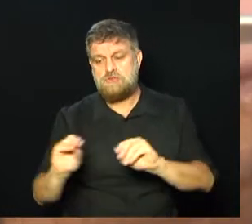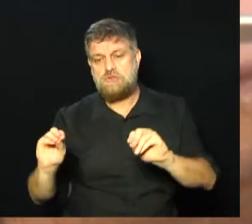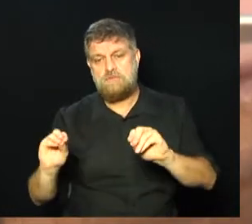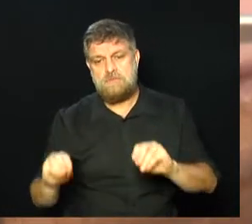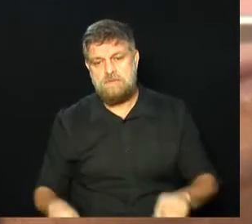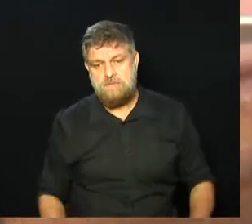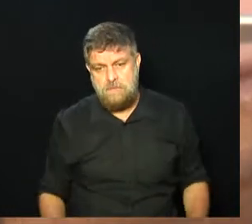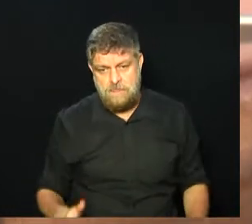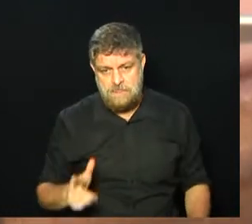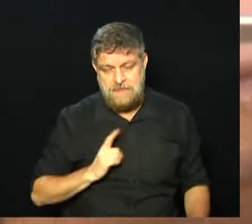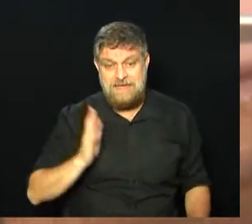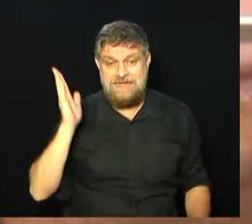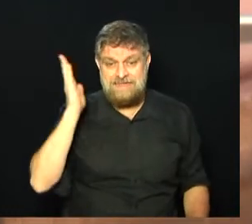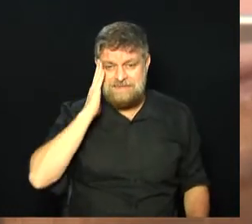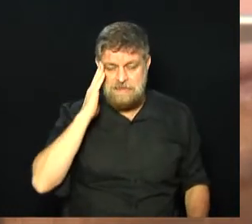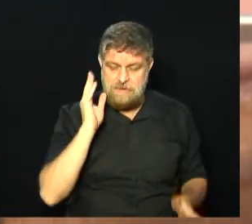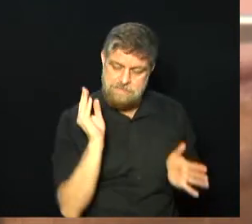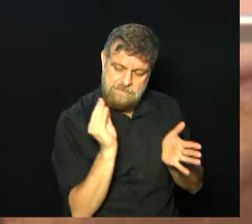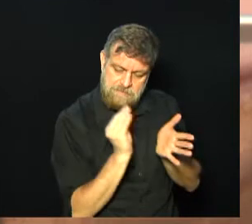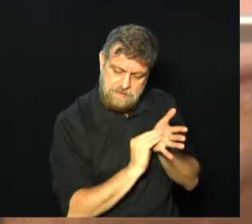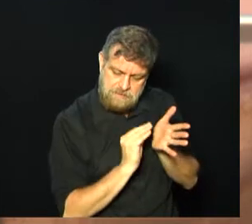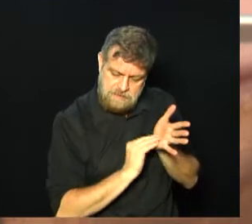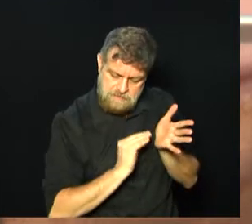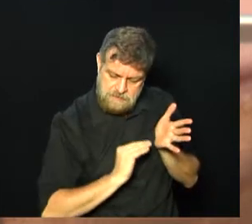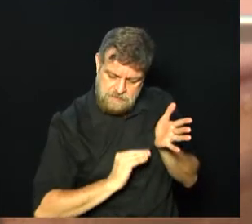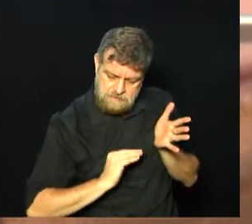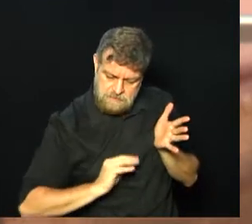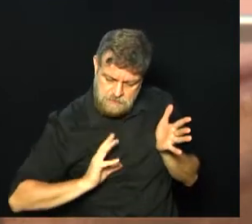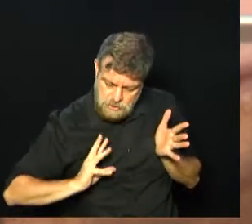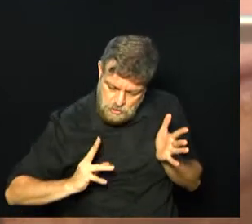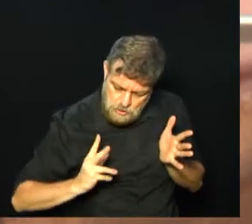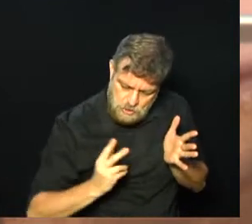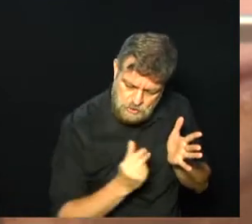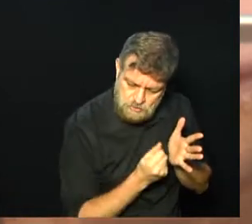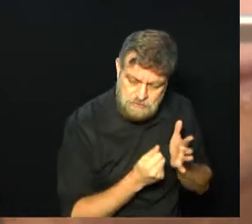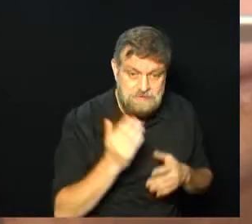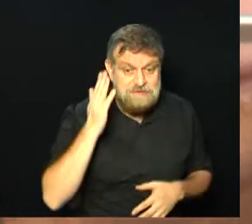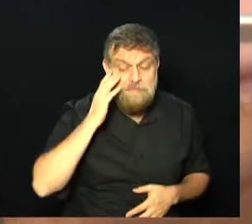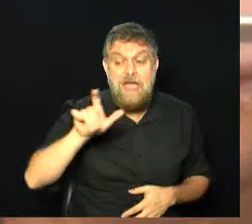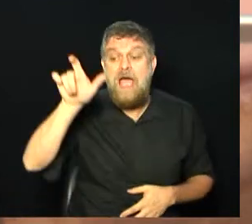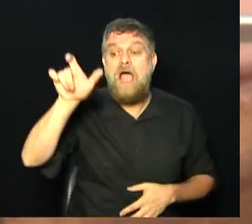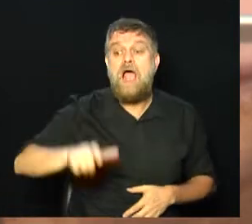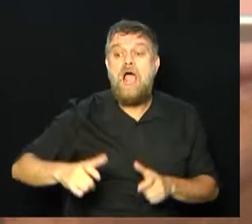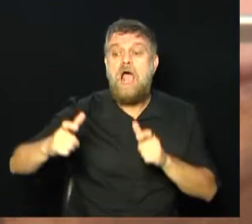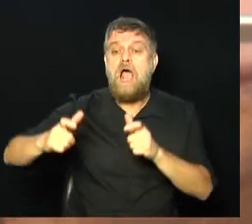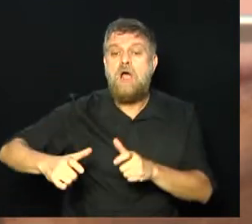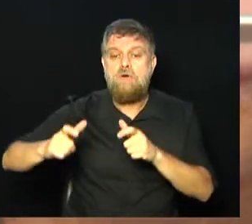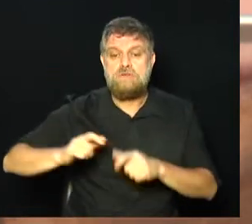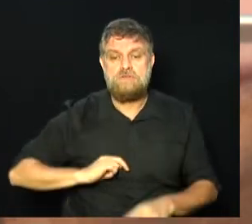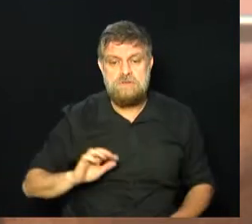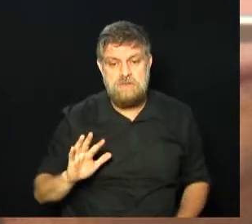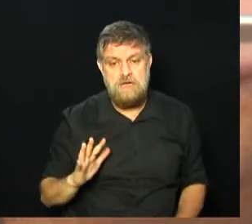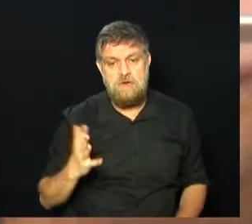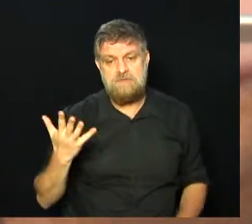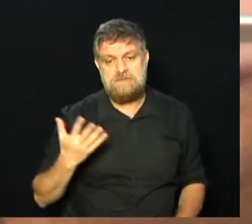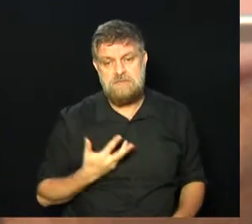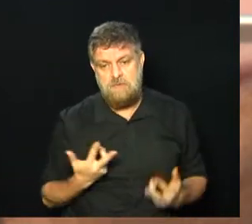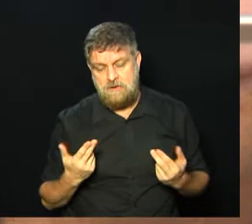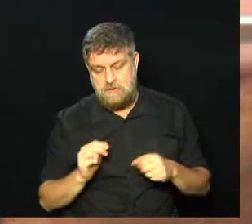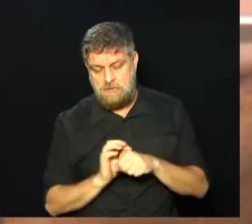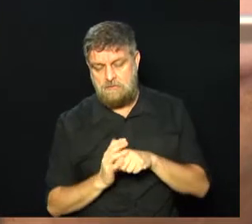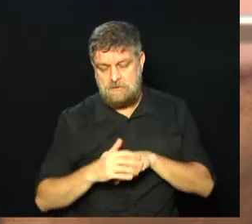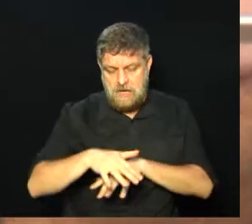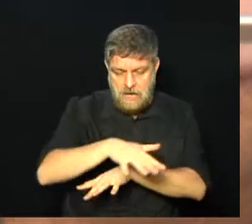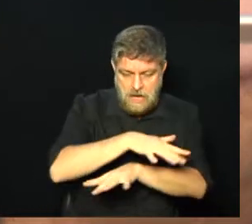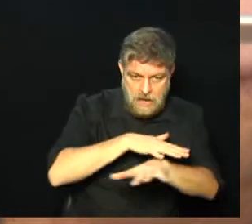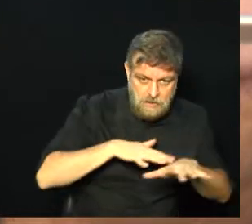Você tem todo o aparato para ir atrás do paciente, como foi feito no caso da Covid,